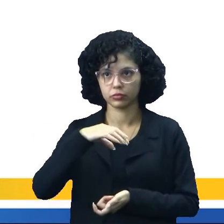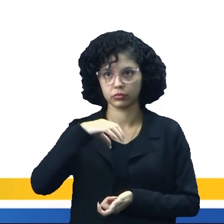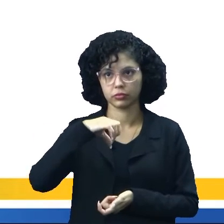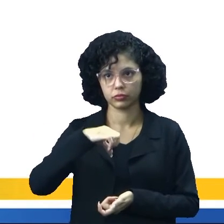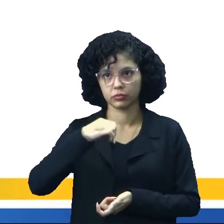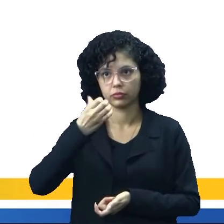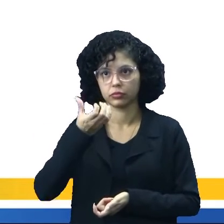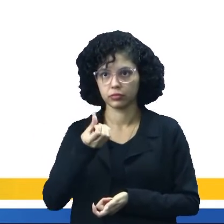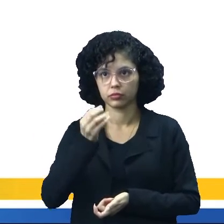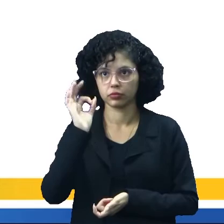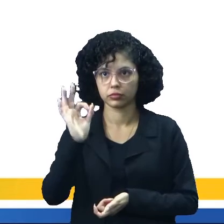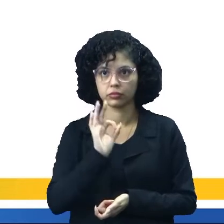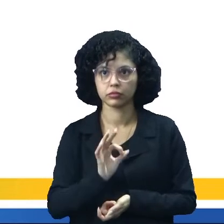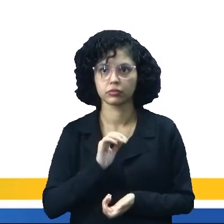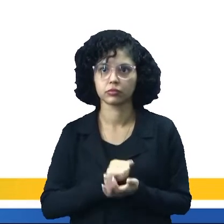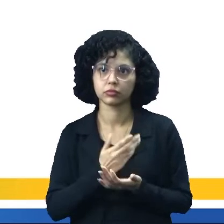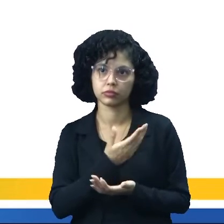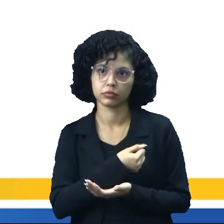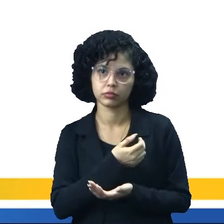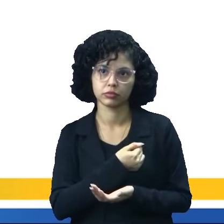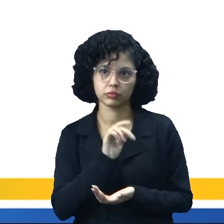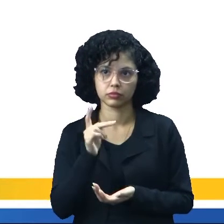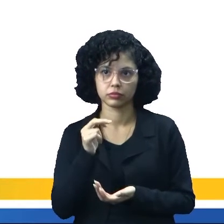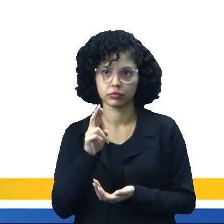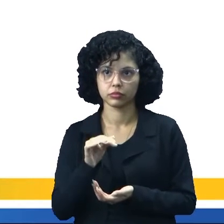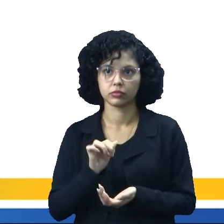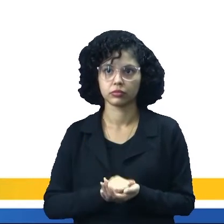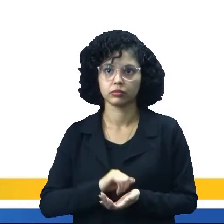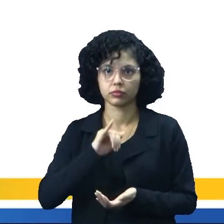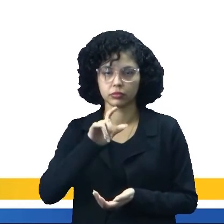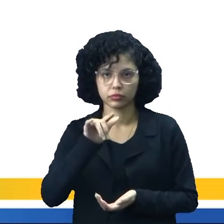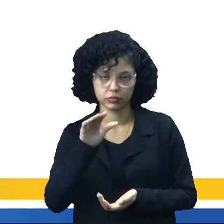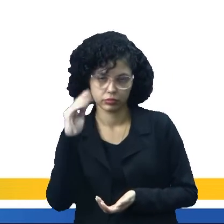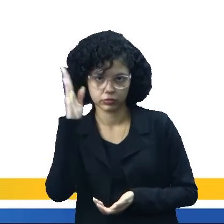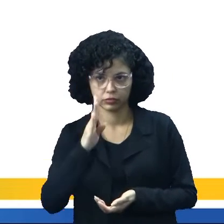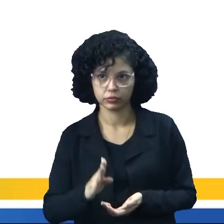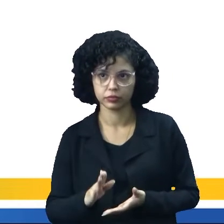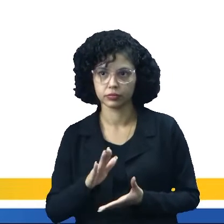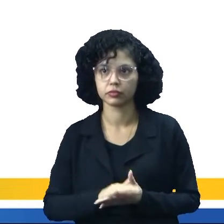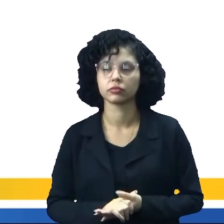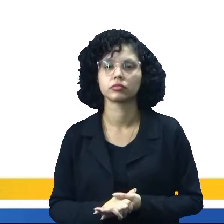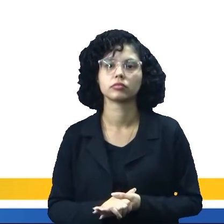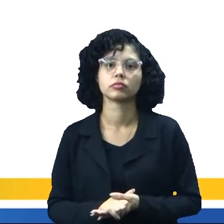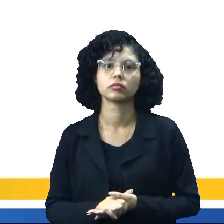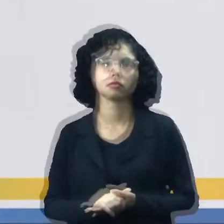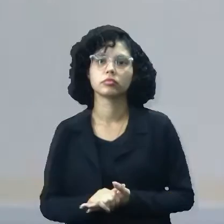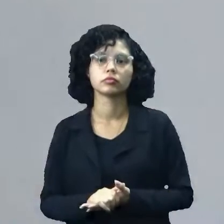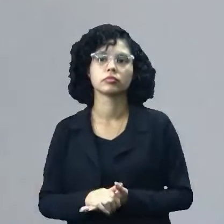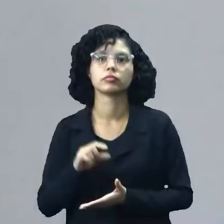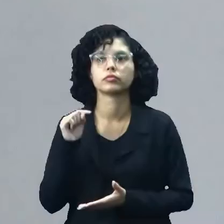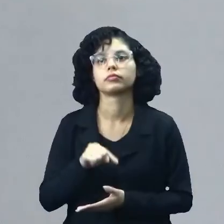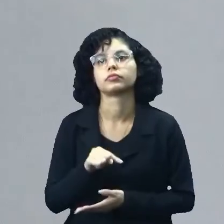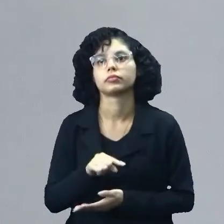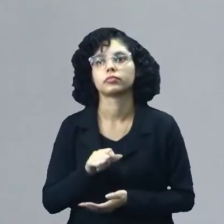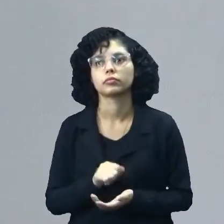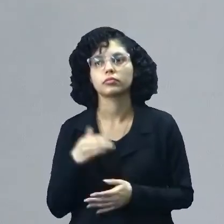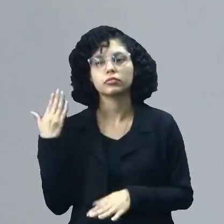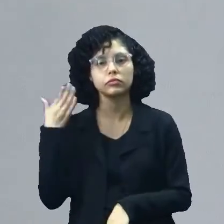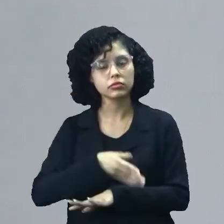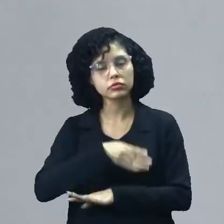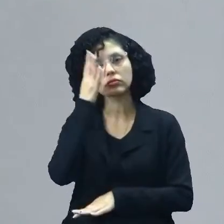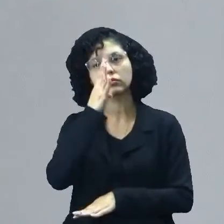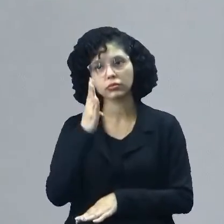de 96% no número de haitianos ilegais no Brasil. Então, eles vieram, né, para dentro do